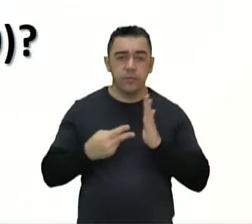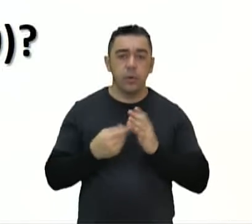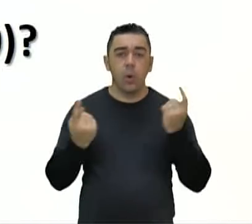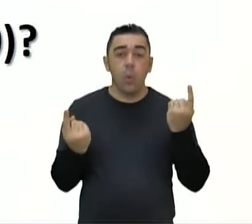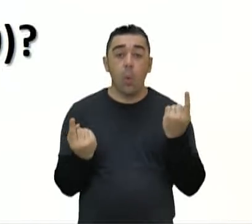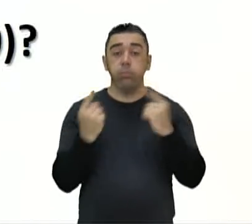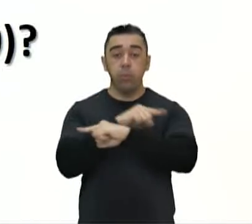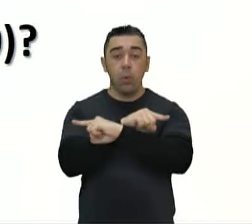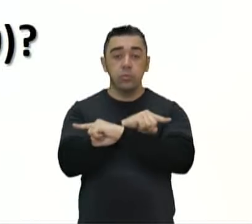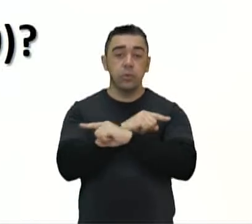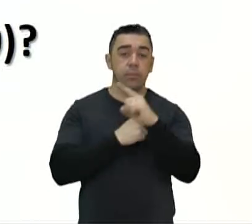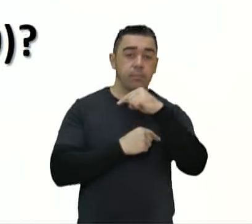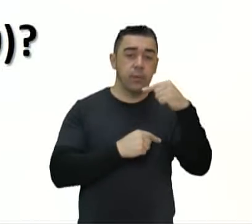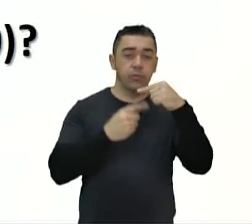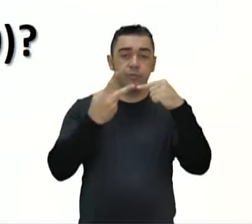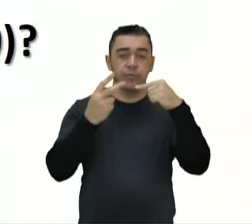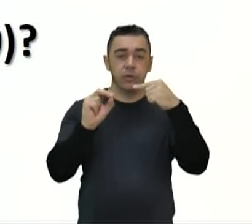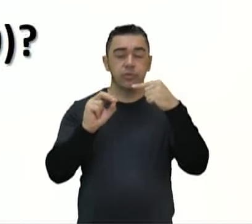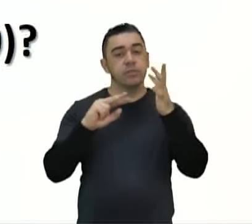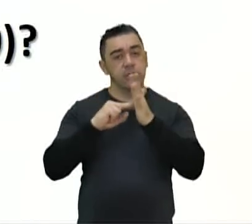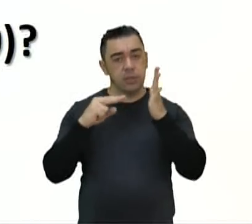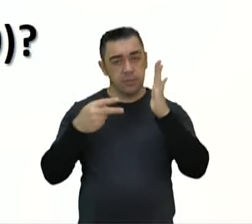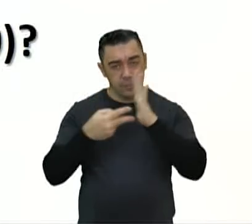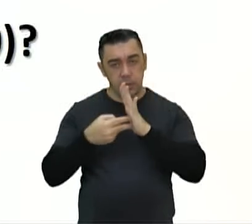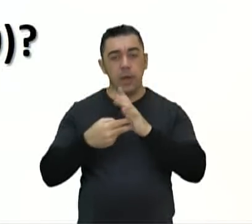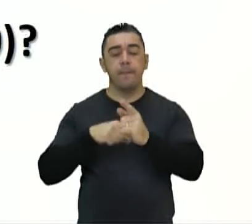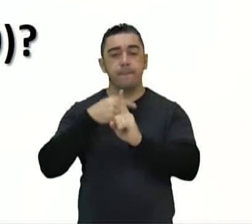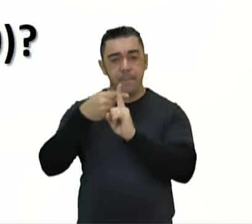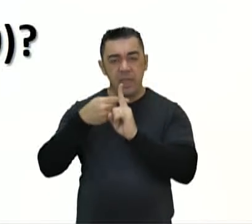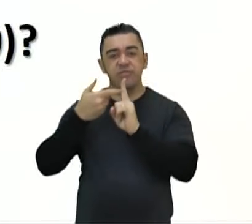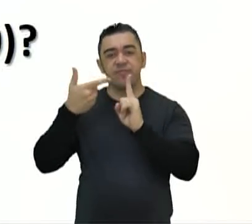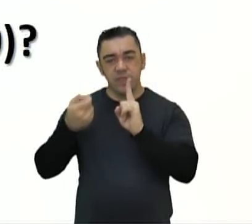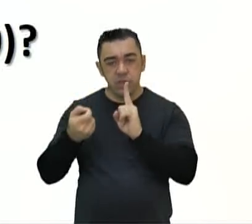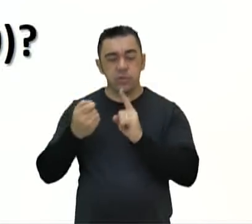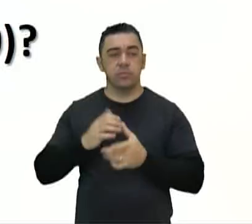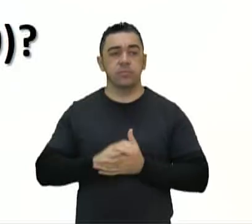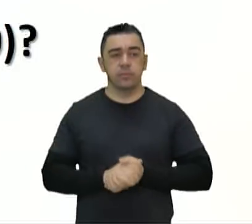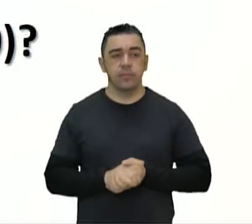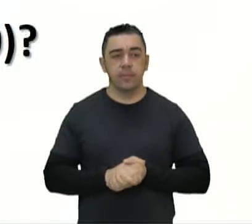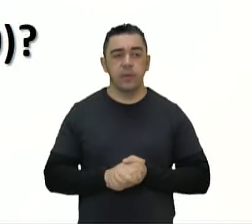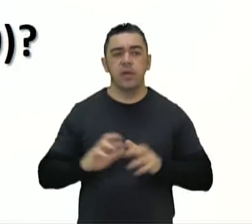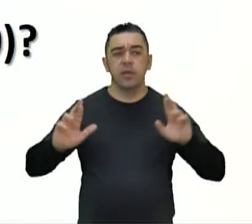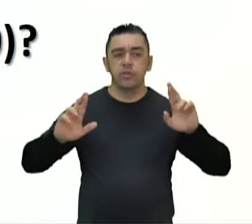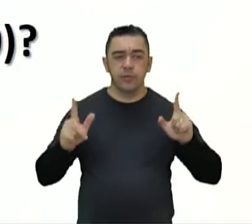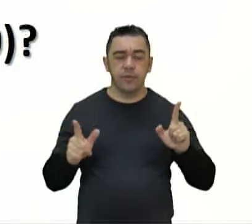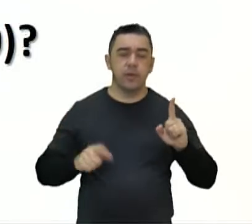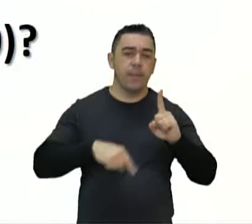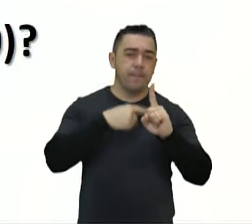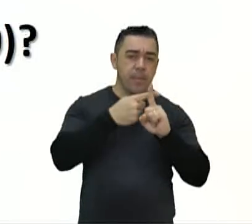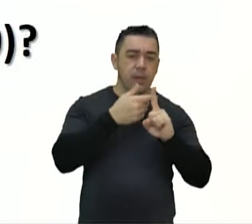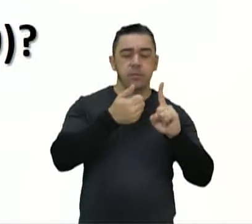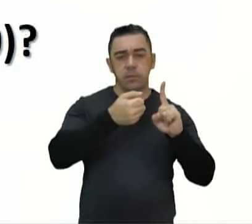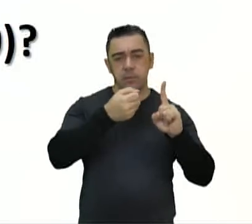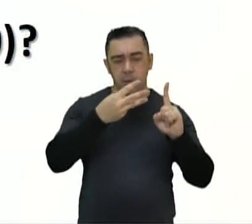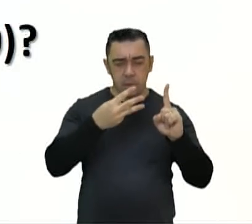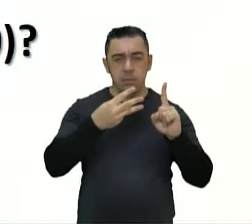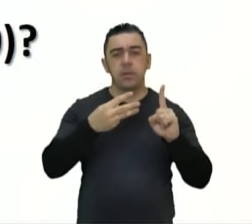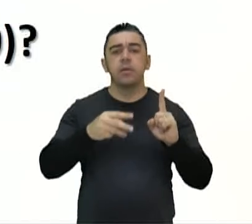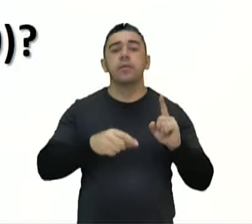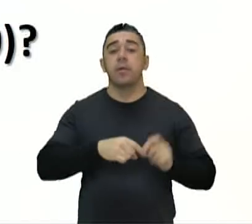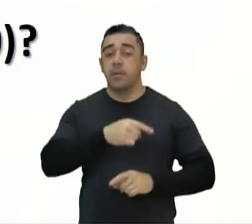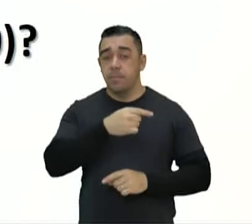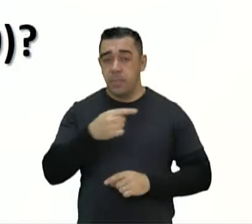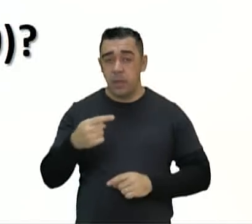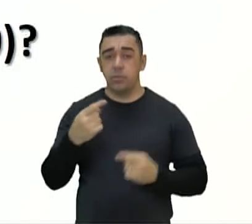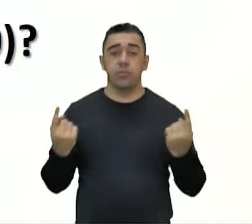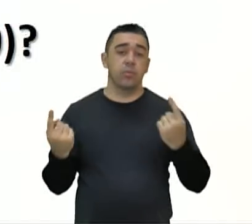ser positivo, mais 20. E qual é o valor da diferença de mais 13,